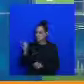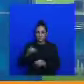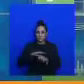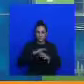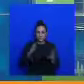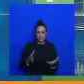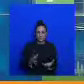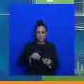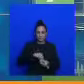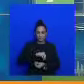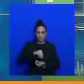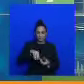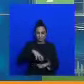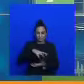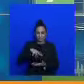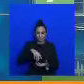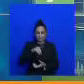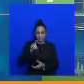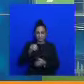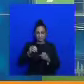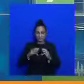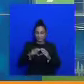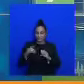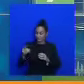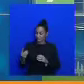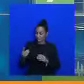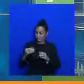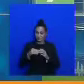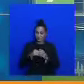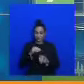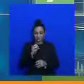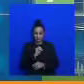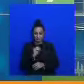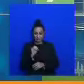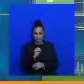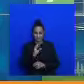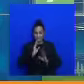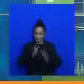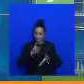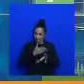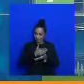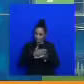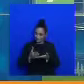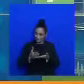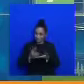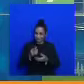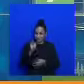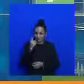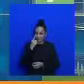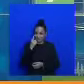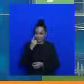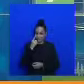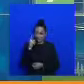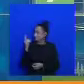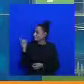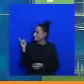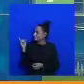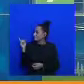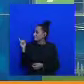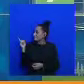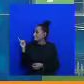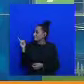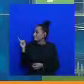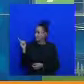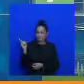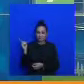Globo carregado, embaralhando 100 bolas numeradas de 01 a 00. Já começou. O primeiro